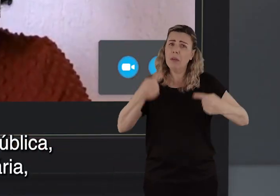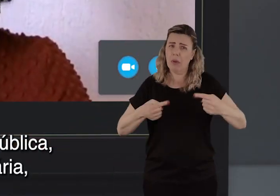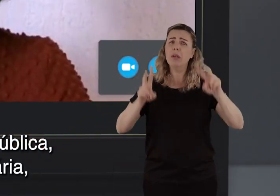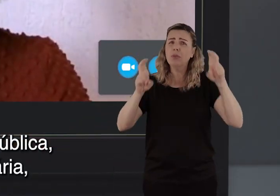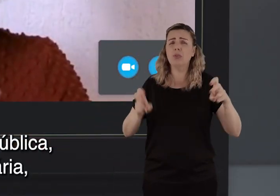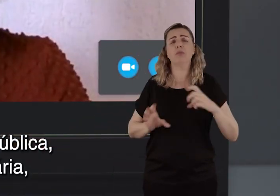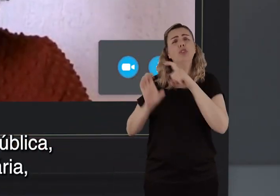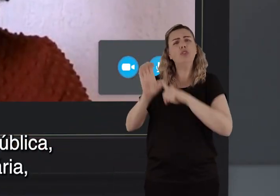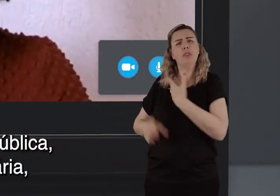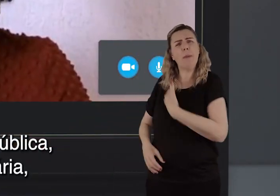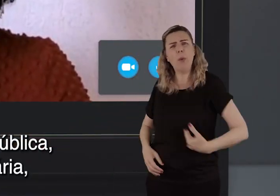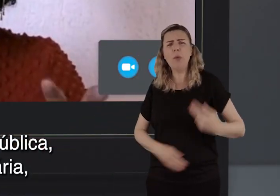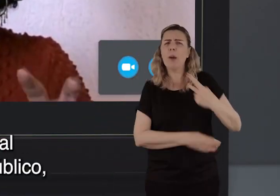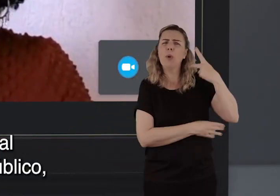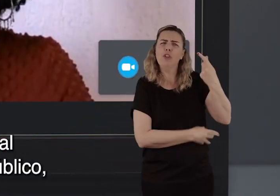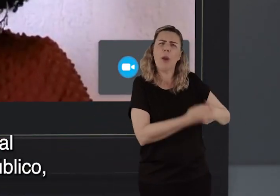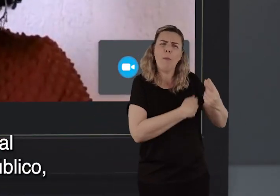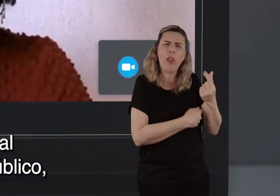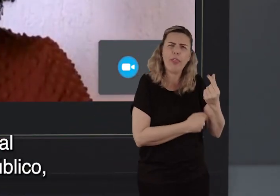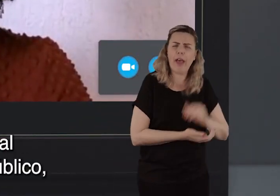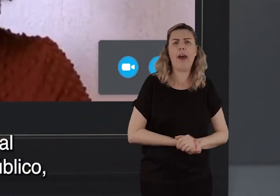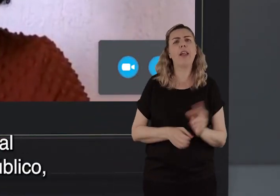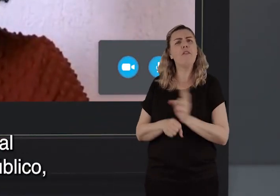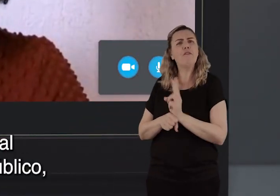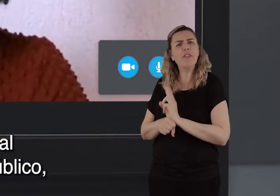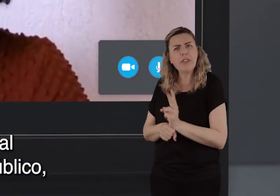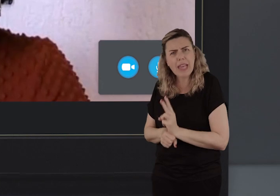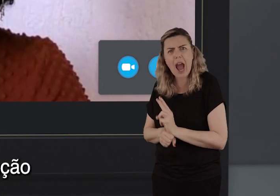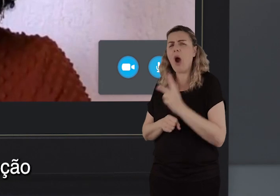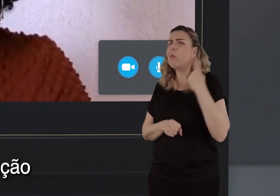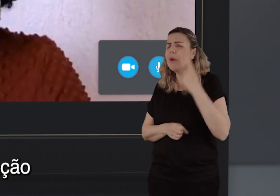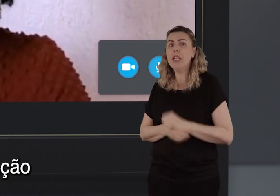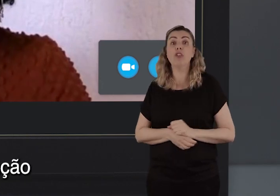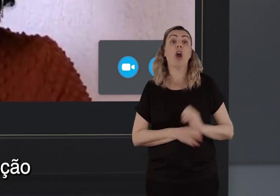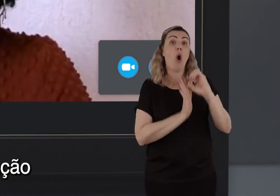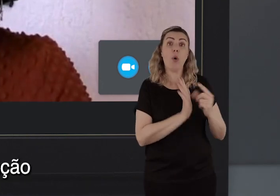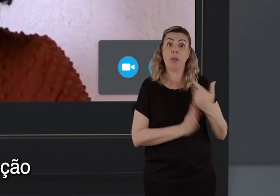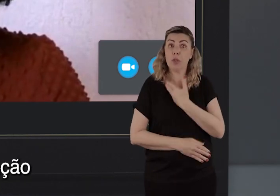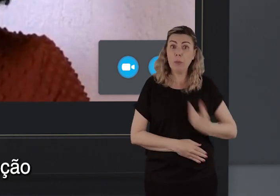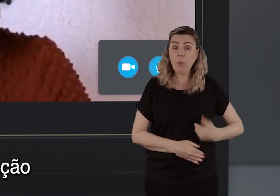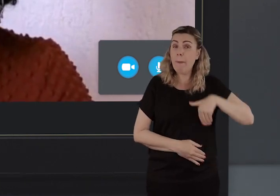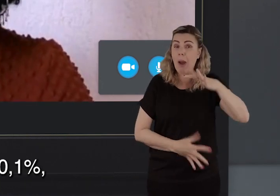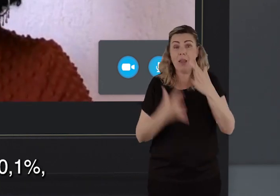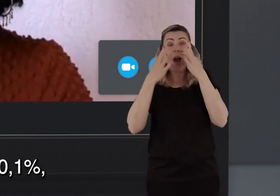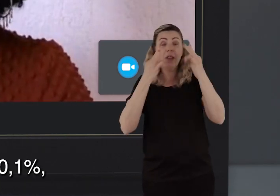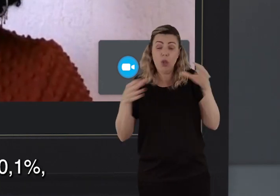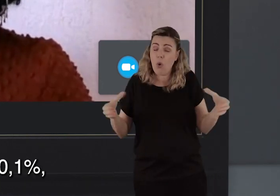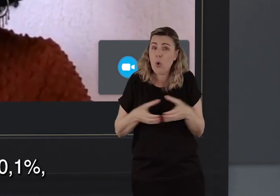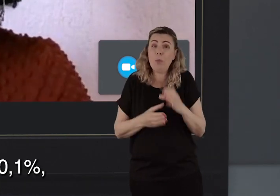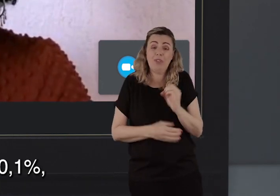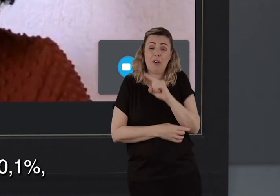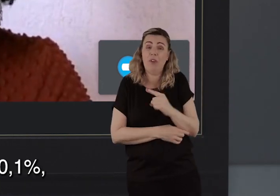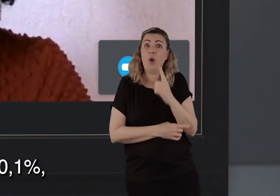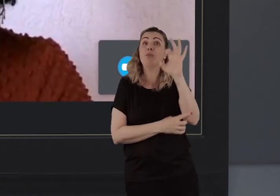sobre dívida pública, sobre política monetária, sobre a política fiscal e sobre o orçamento público, na realidade ele chama muita atenção, vamos dizer assim,